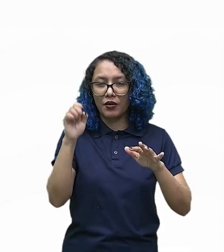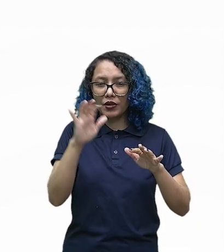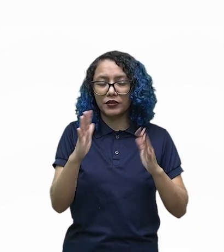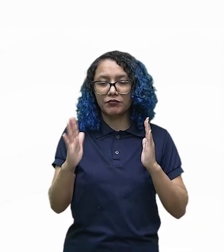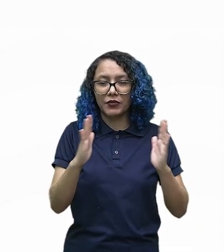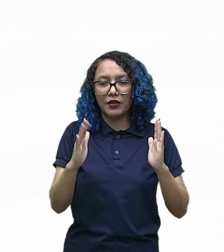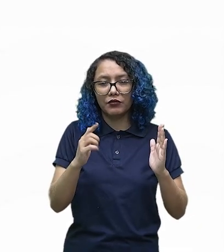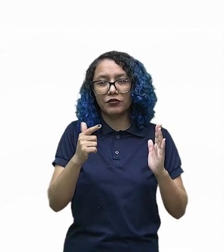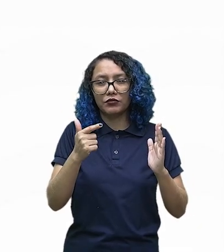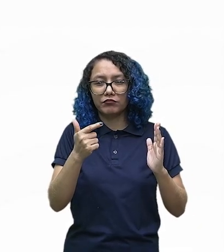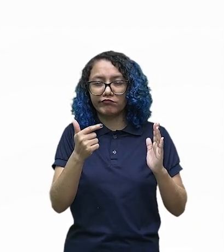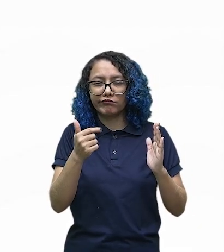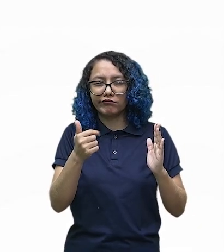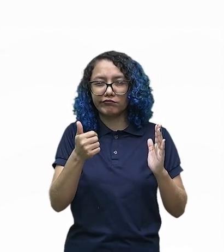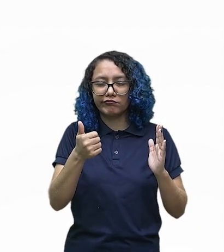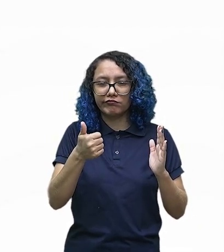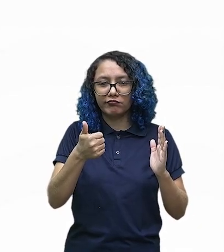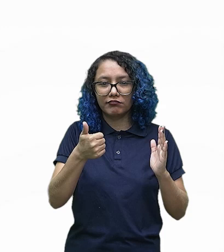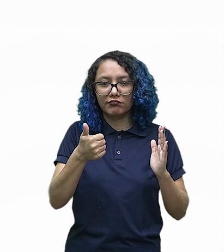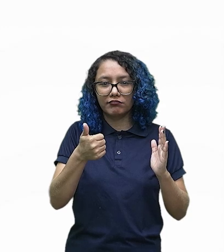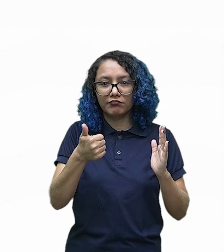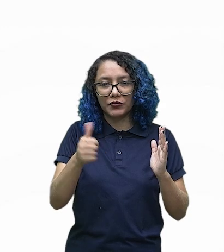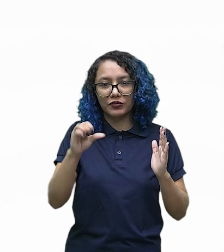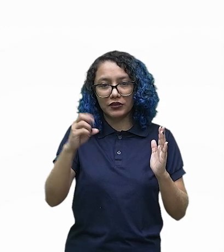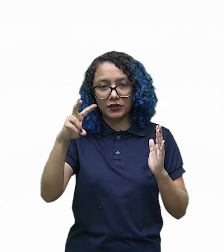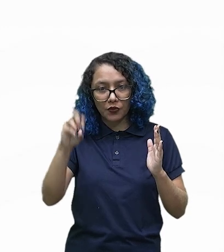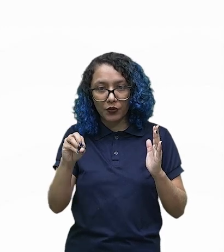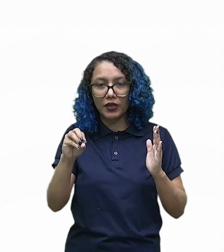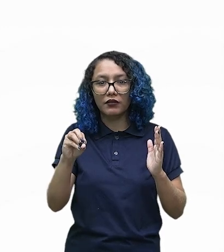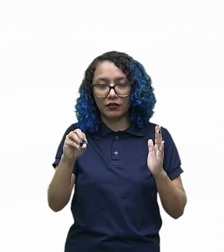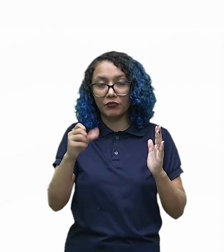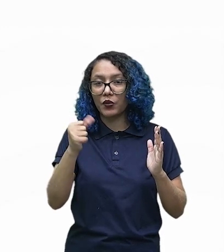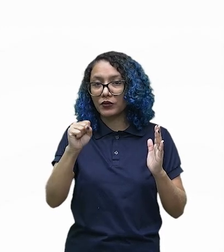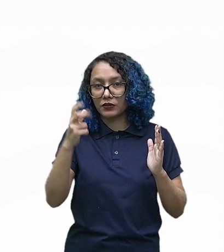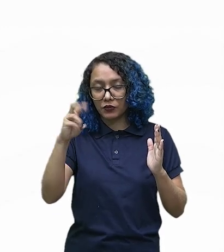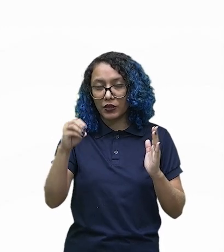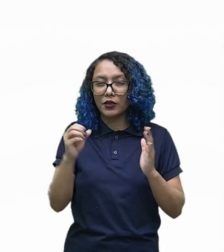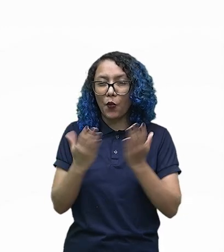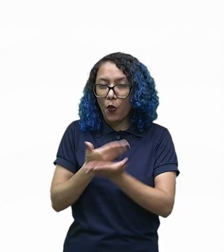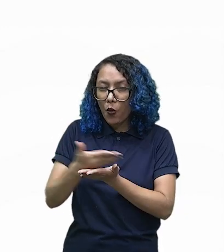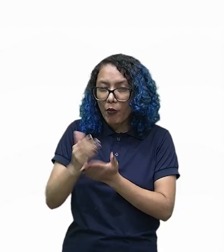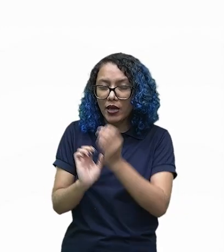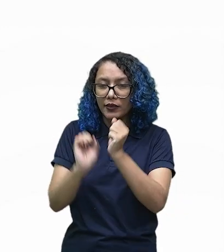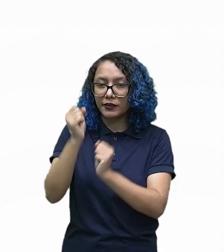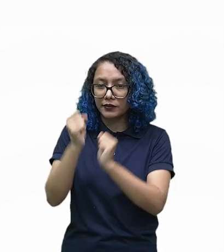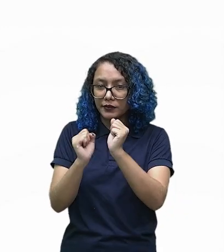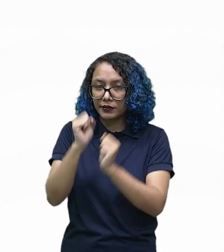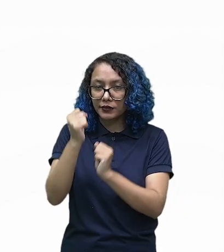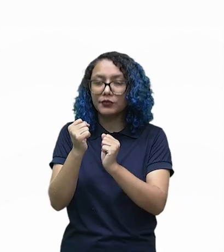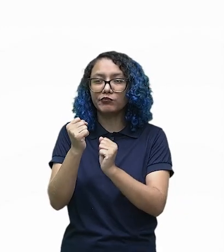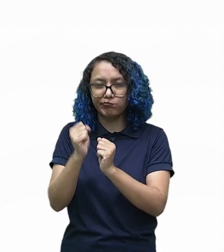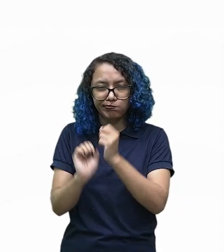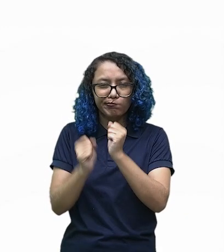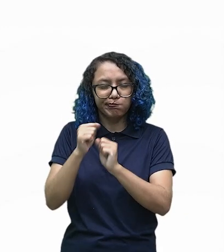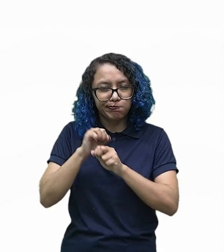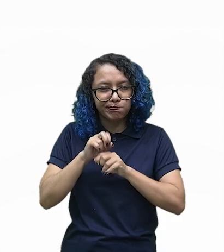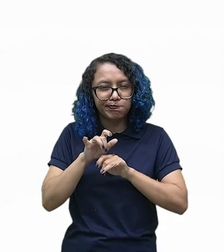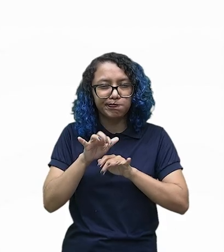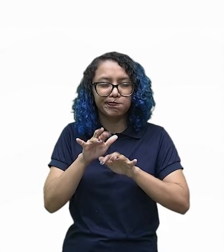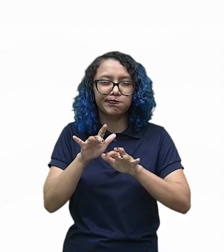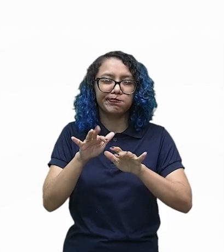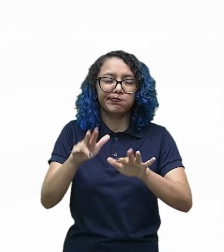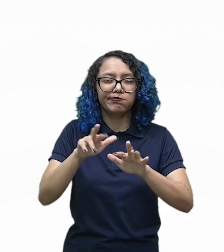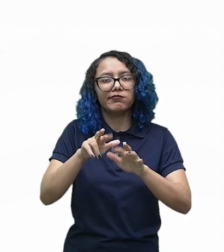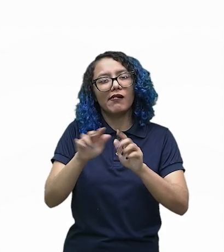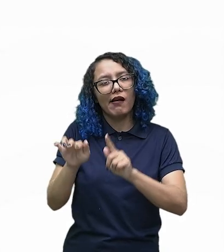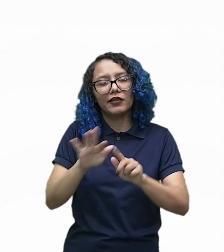anos de 1850, que é ali no início, né, da Revolução Industrial, que começou a intensificação desse processo de industrialização e liberação